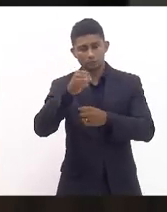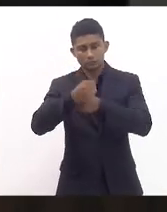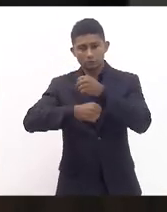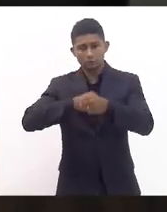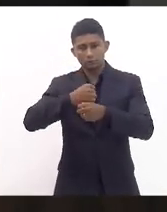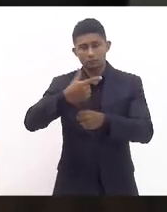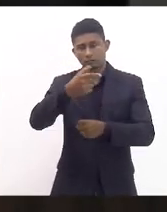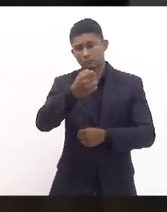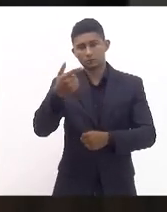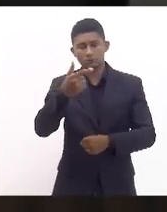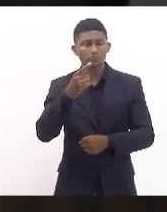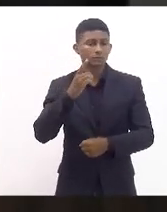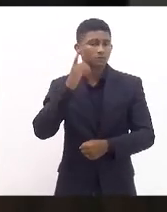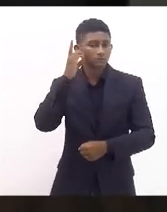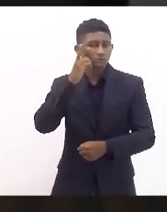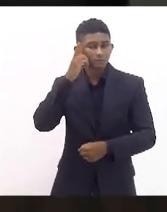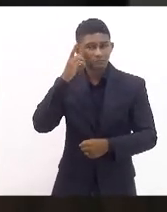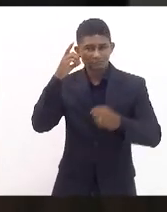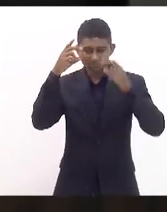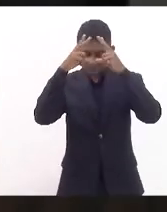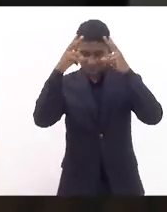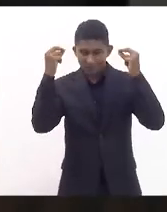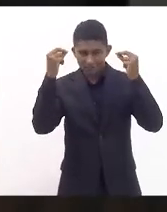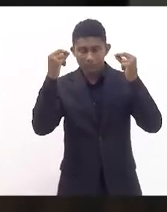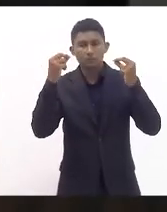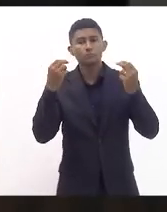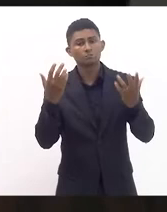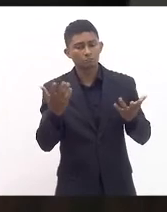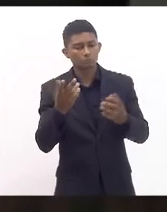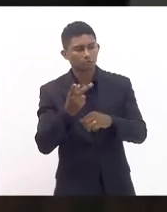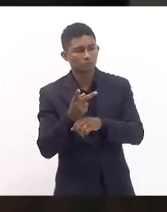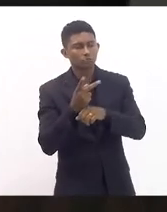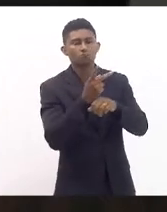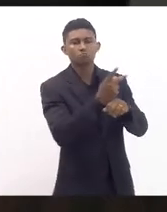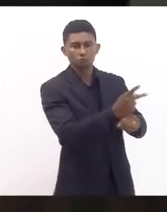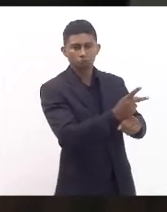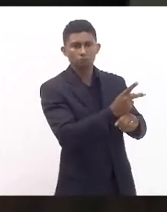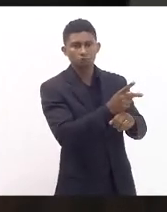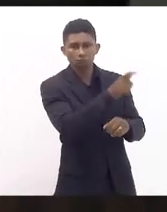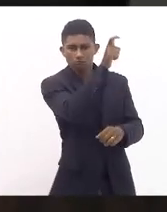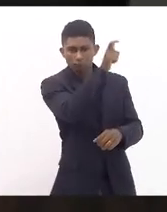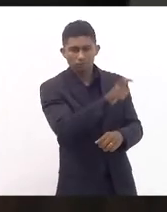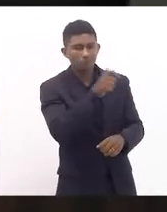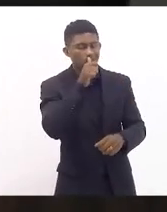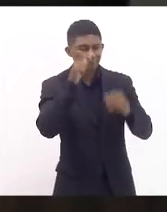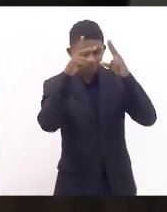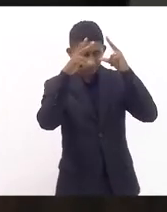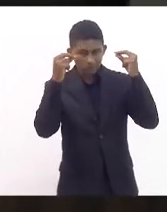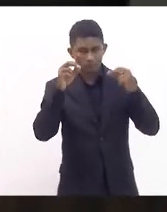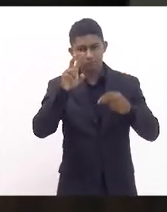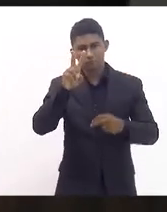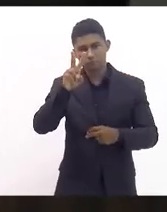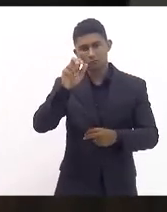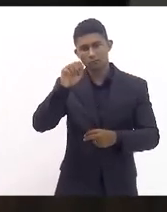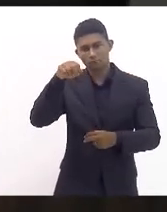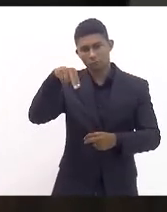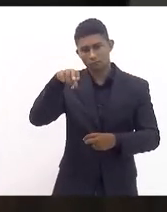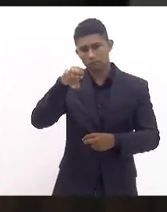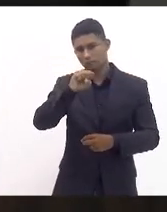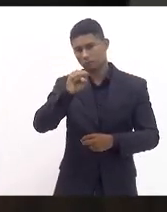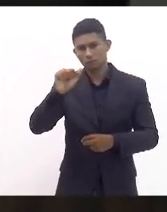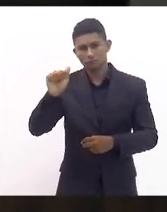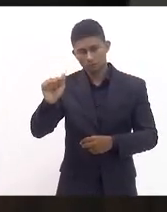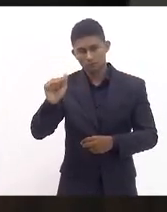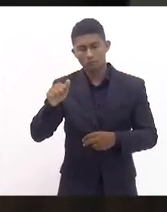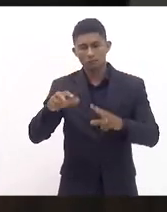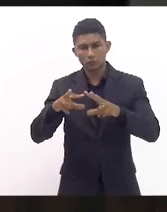deputada enfermeira Rejane, concede o prêmio Ana Nery de Saúde à ilustríssima enfermeira Vanessa Guterres da Silva,